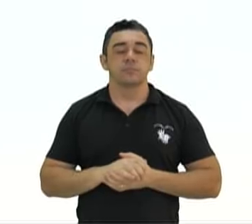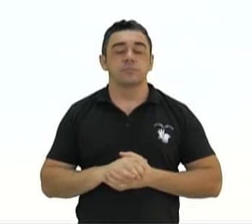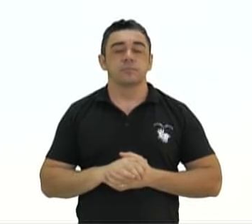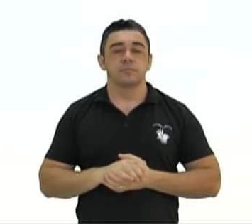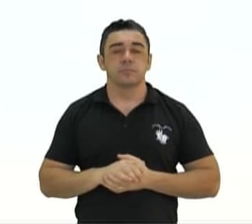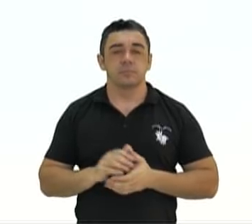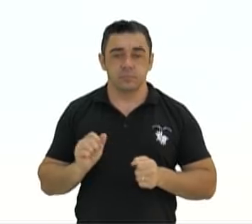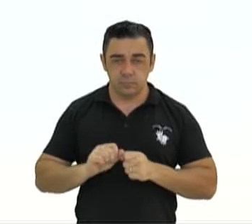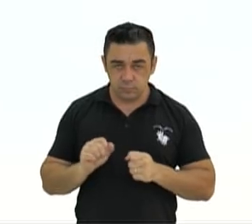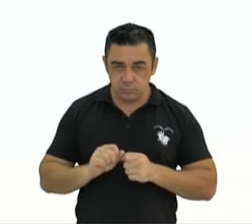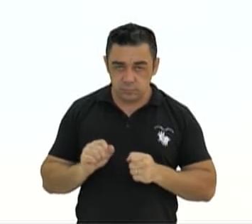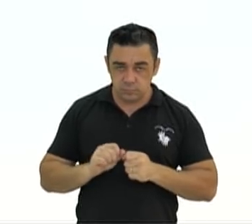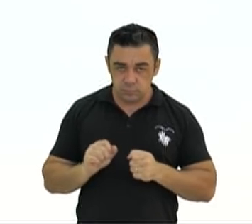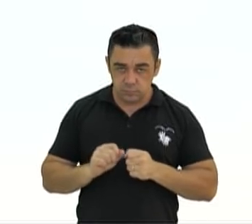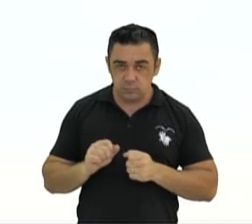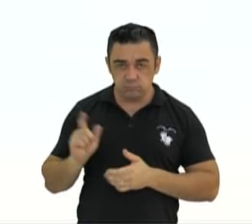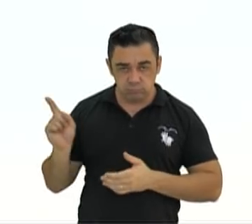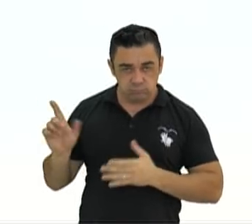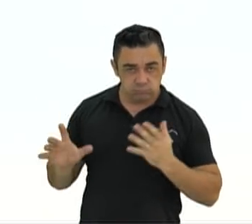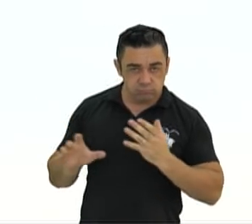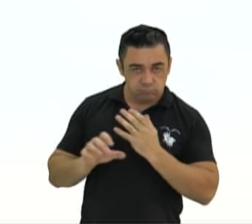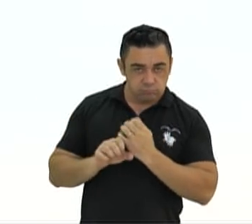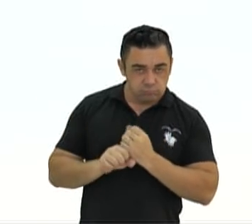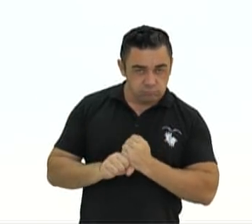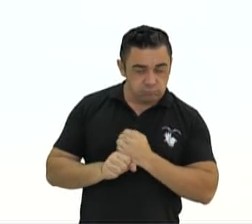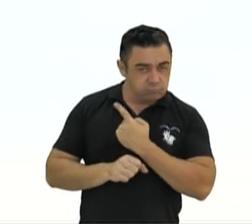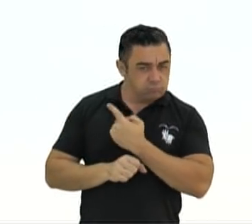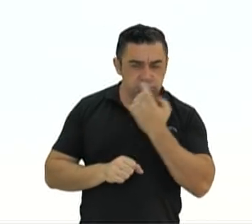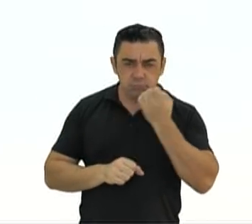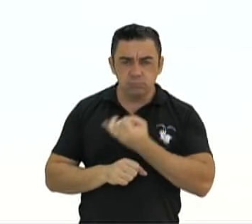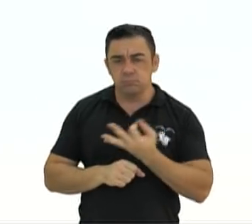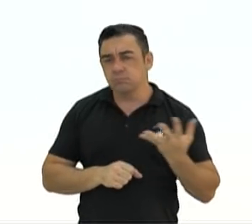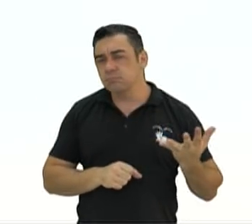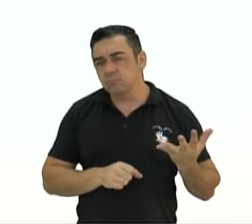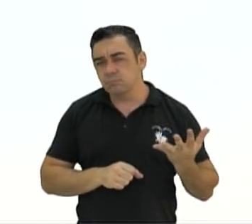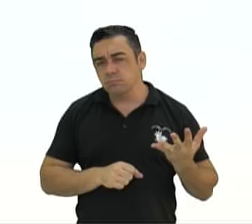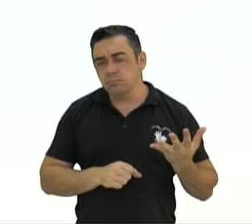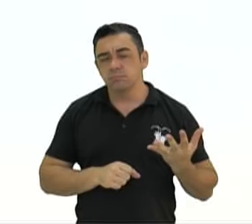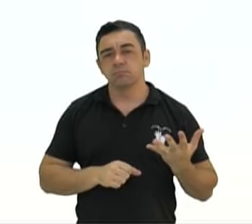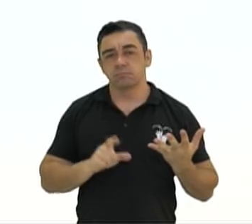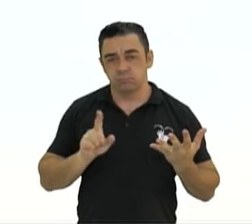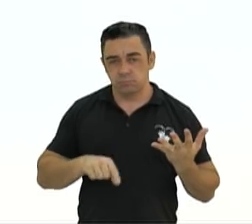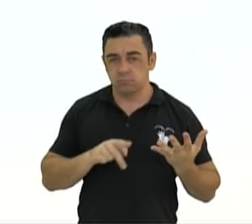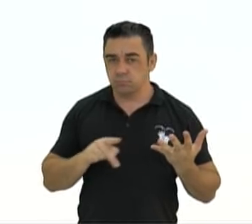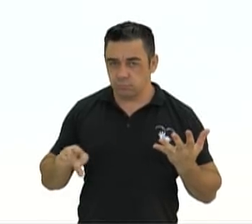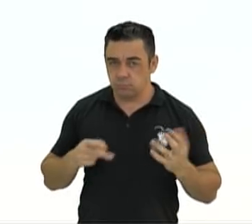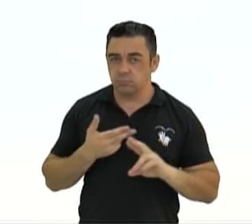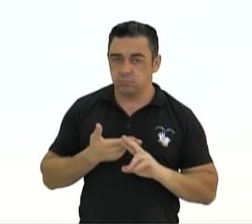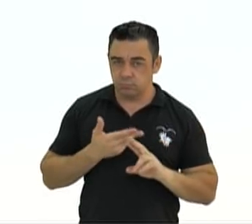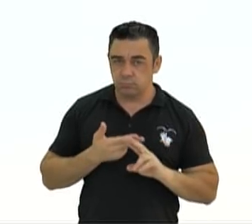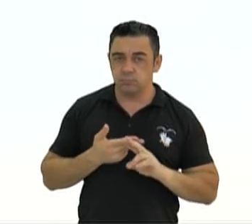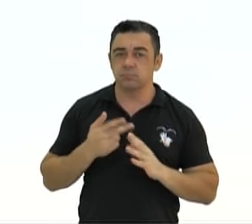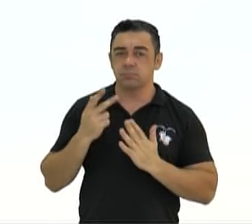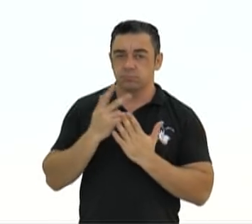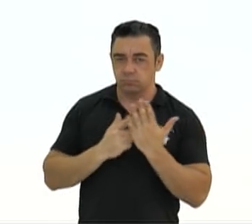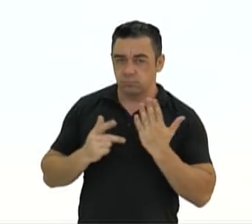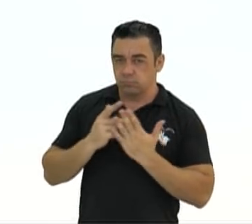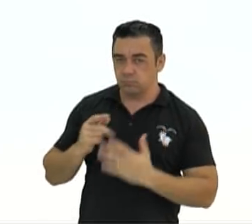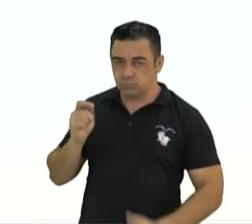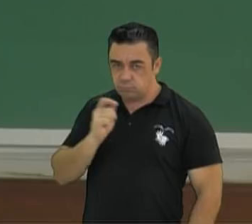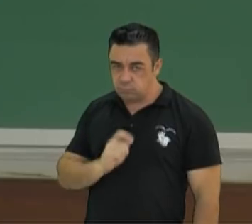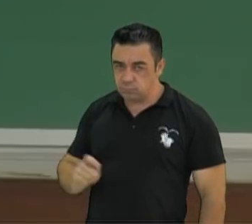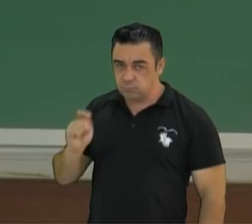0,5. Vamos fazer essa continha, então, junto com a prof? A prof vai usar aqui o quadro, então, para vocês, tá